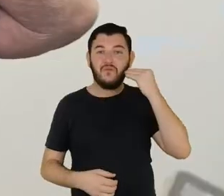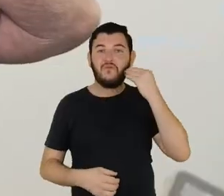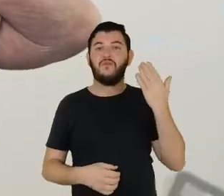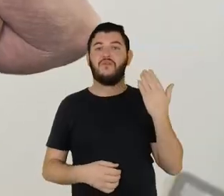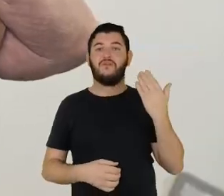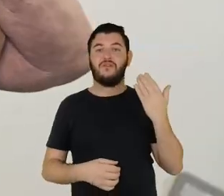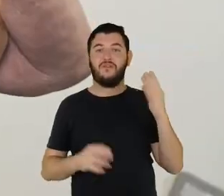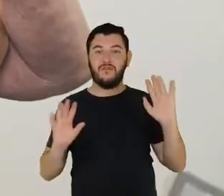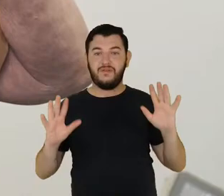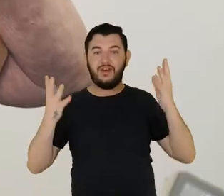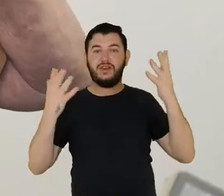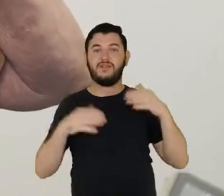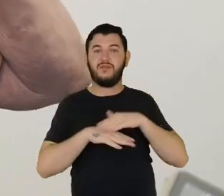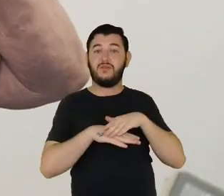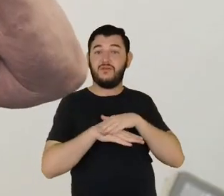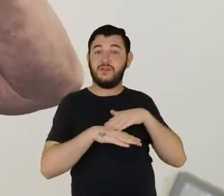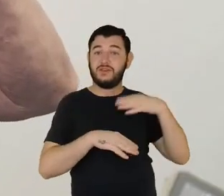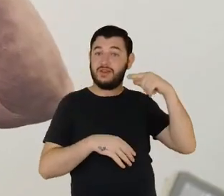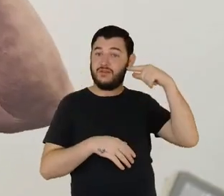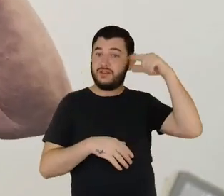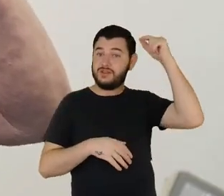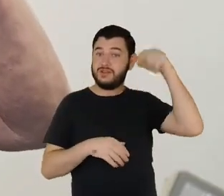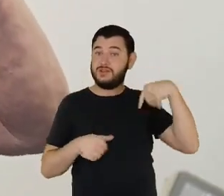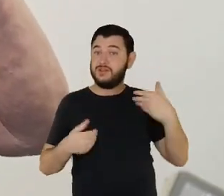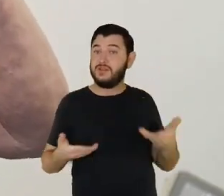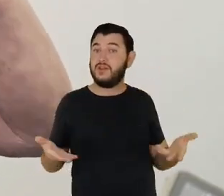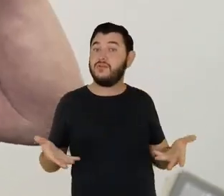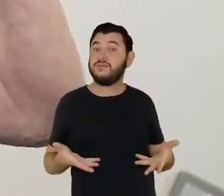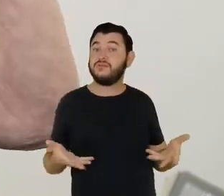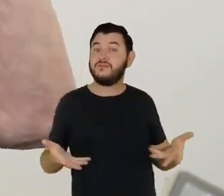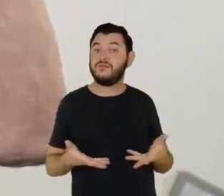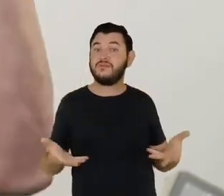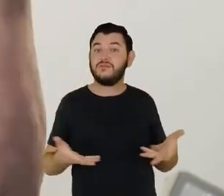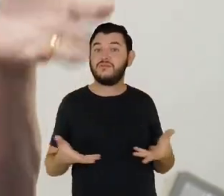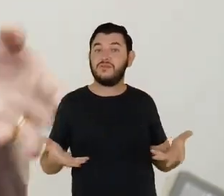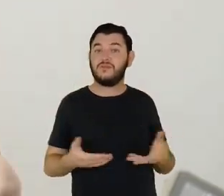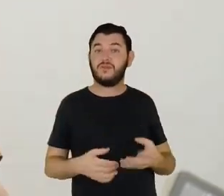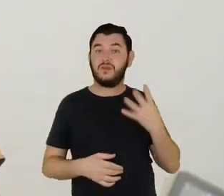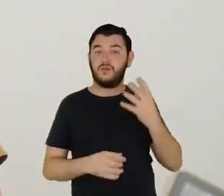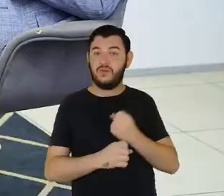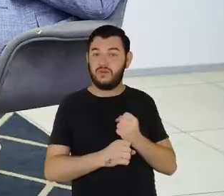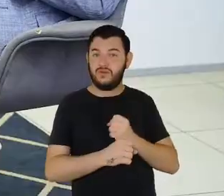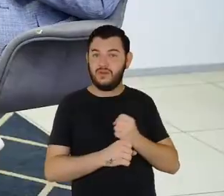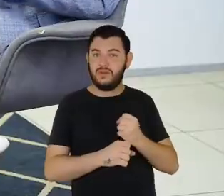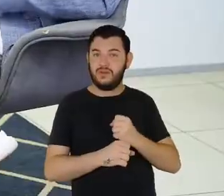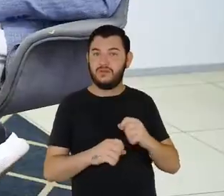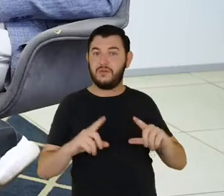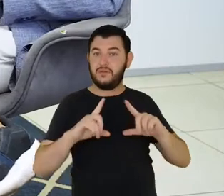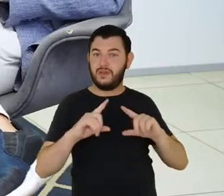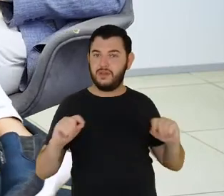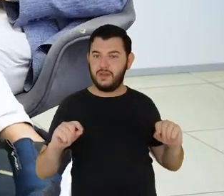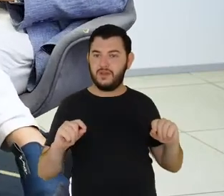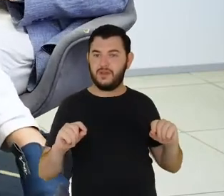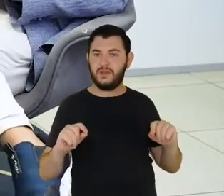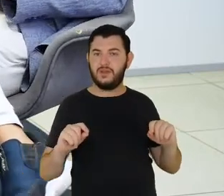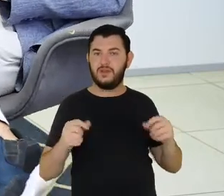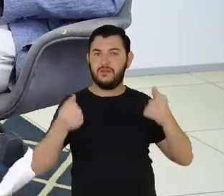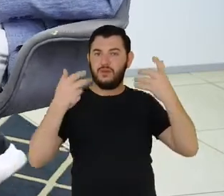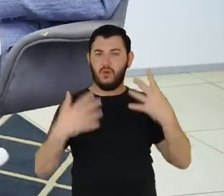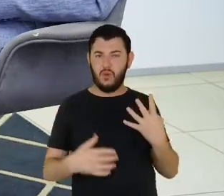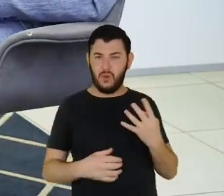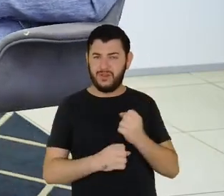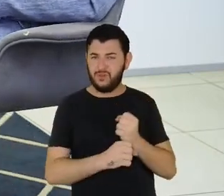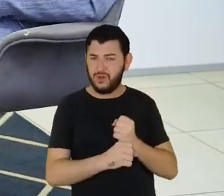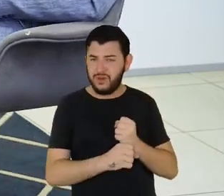agora? Vai mudar 4 anos pra Brasília? Ela falou, 4 anos eu nem saía de São Paulo. Né? Acho que a resposta foi